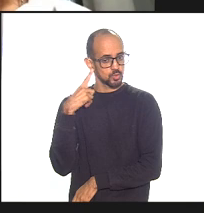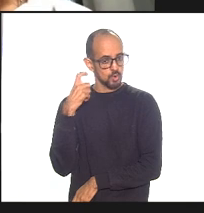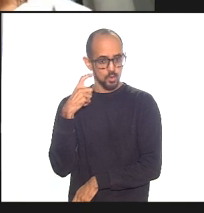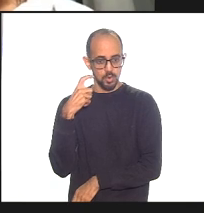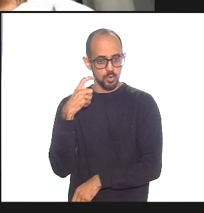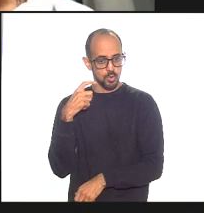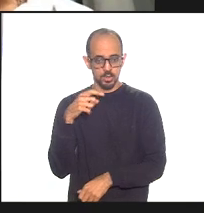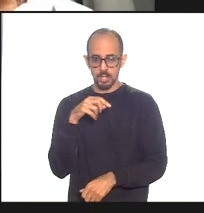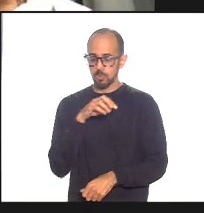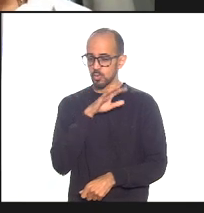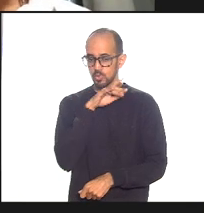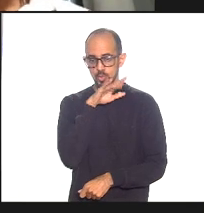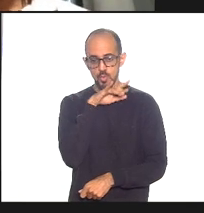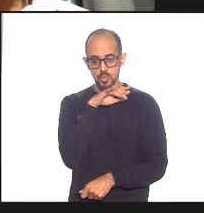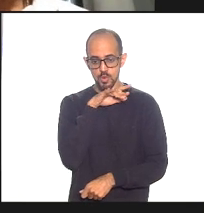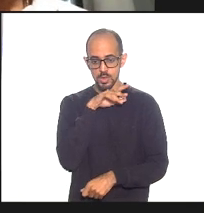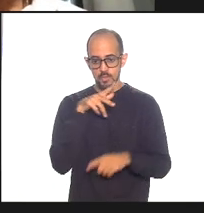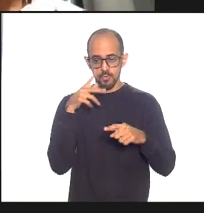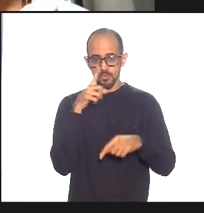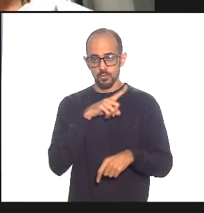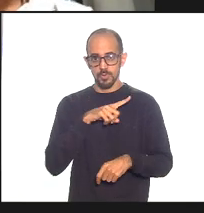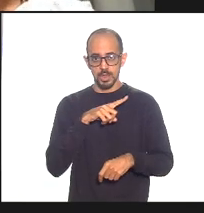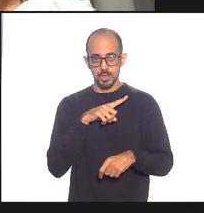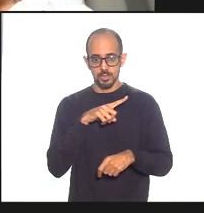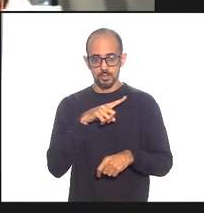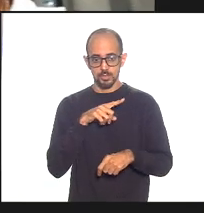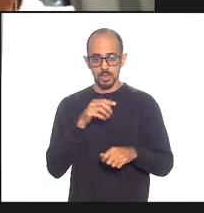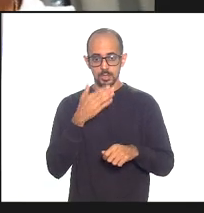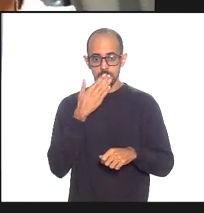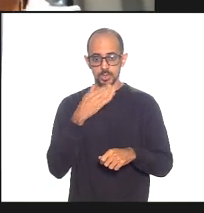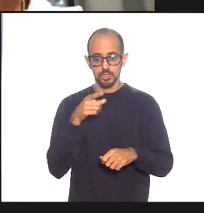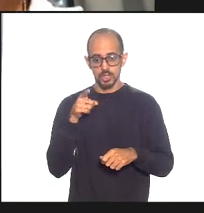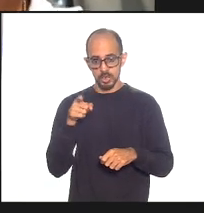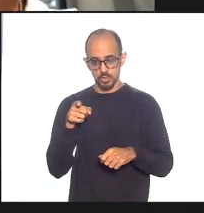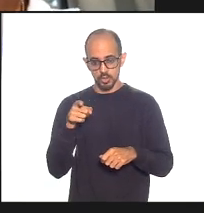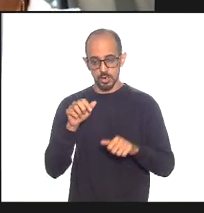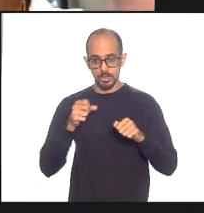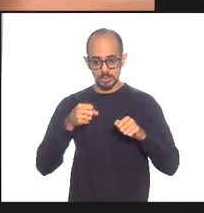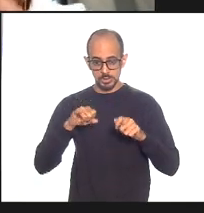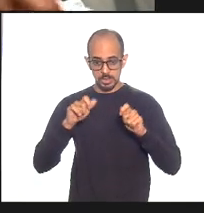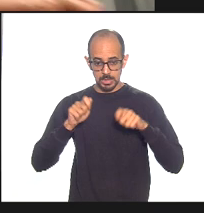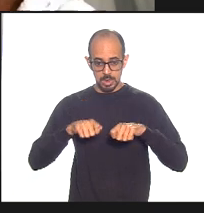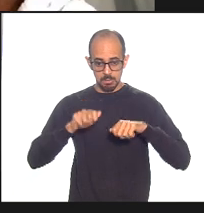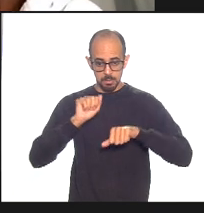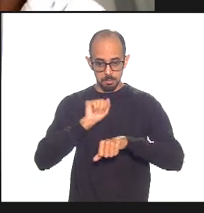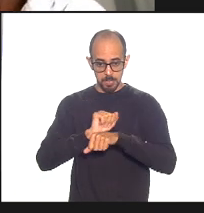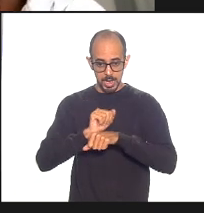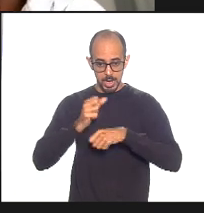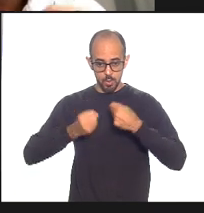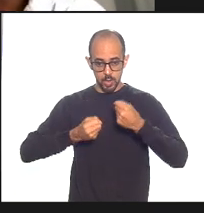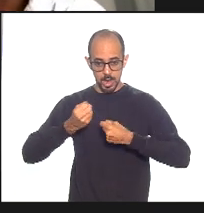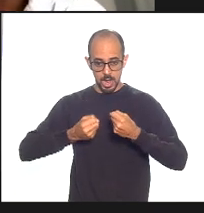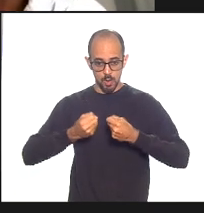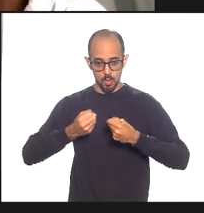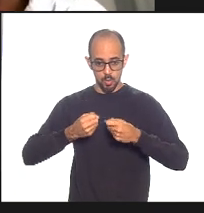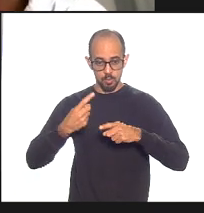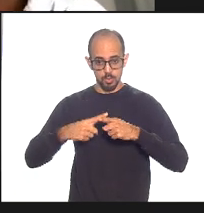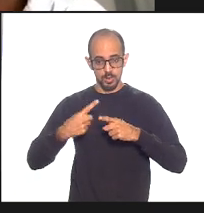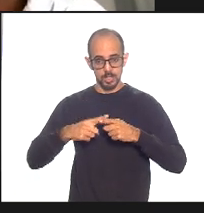está chegando picado aqui. Pois não. Pediria a Vossa Excelência se a senhora puder parar o carro para falar, que está